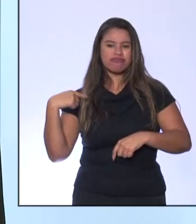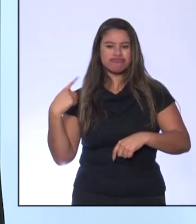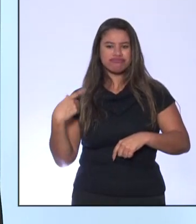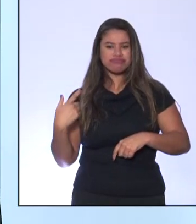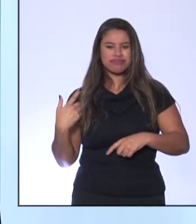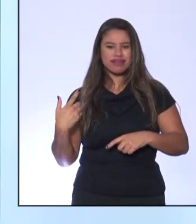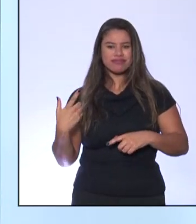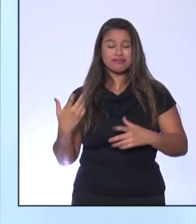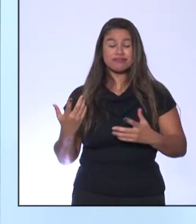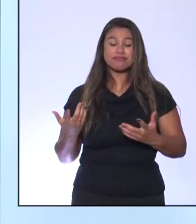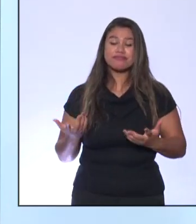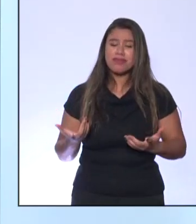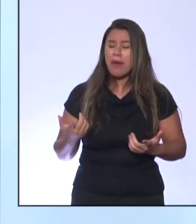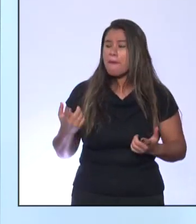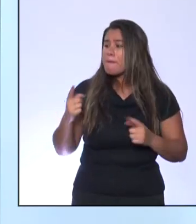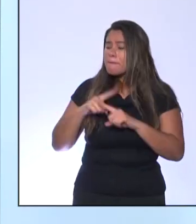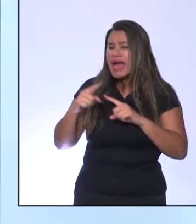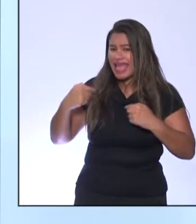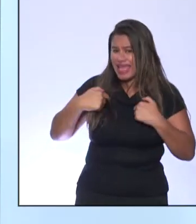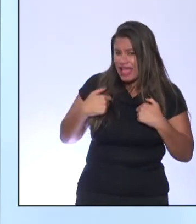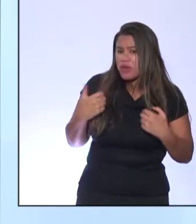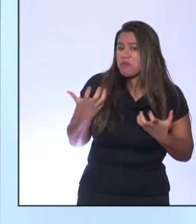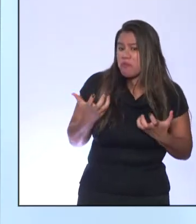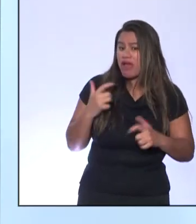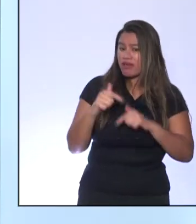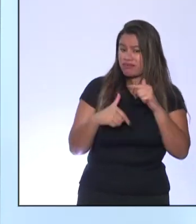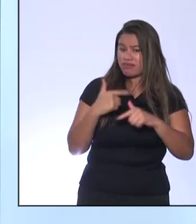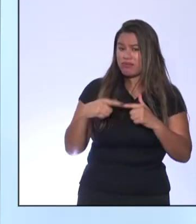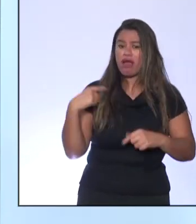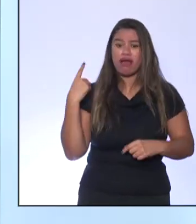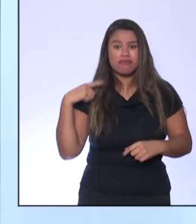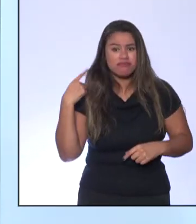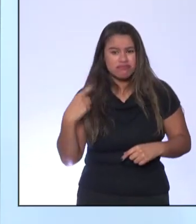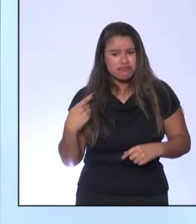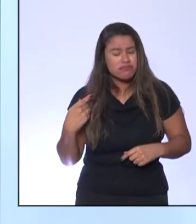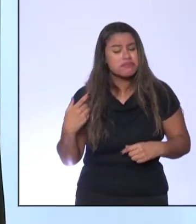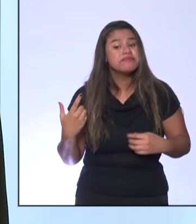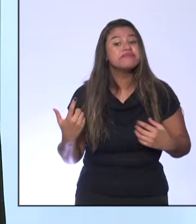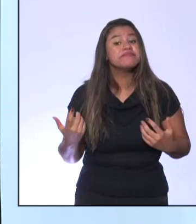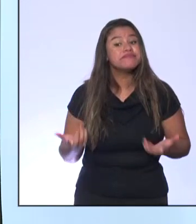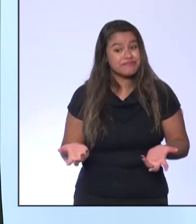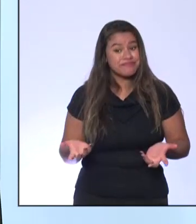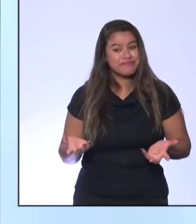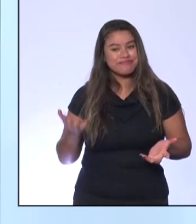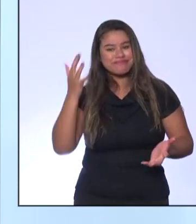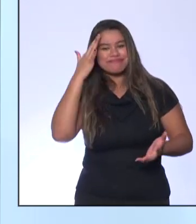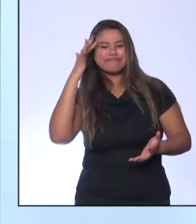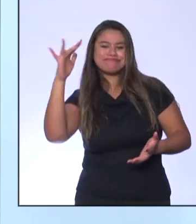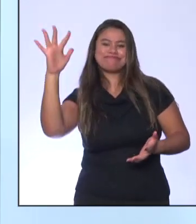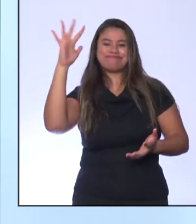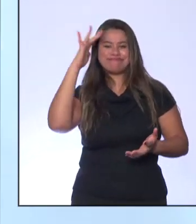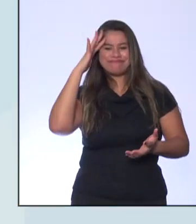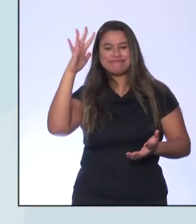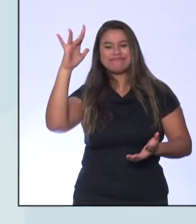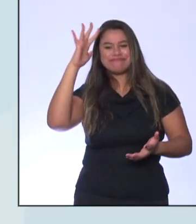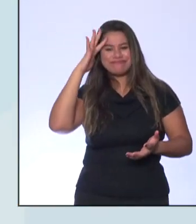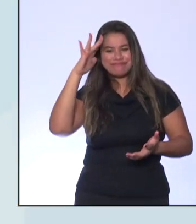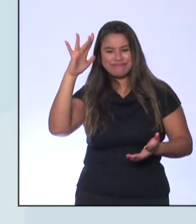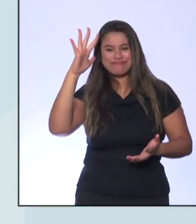nessas expectativas e respondam também. Essas expectativas influenciam nas